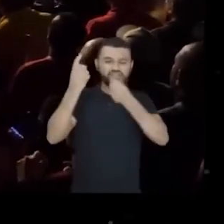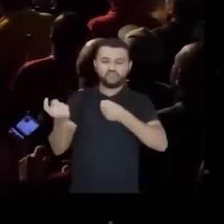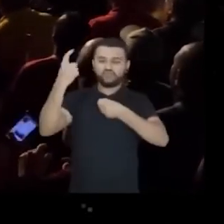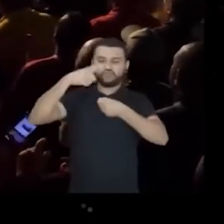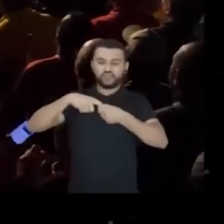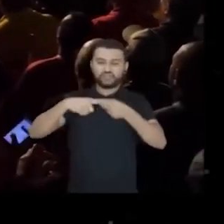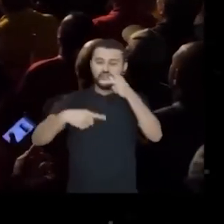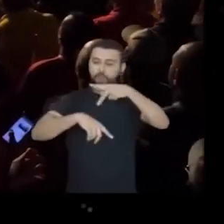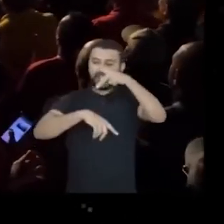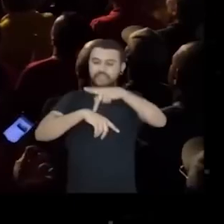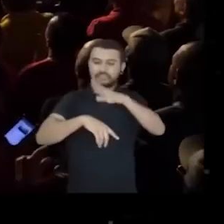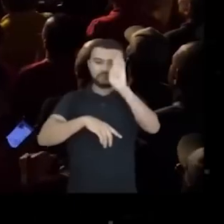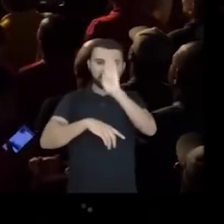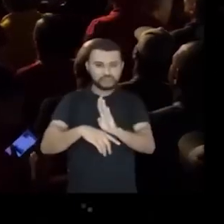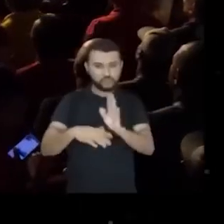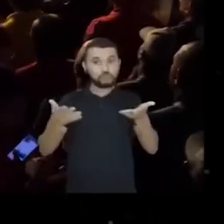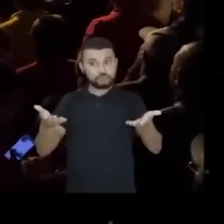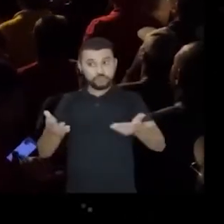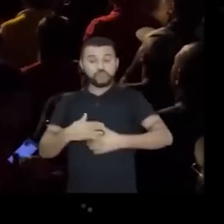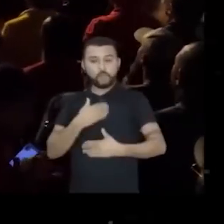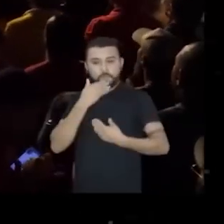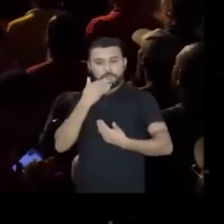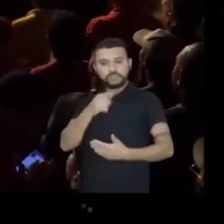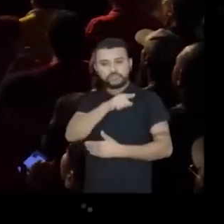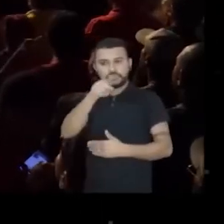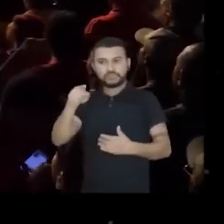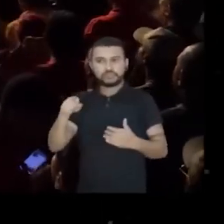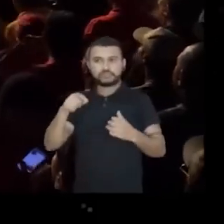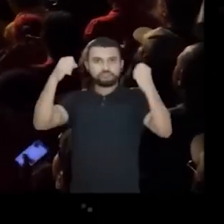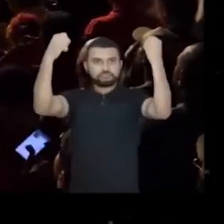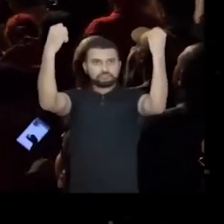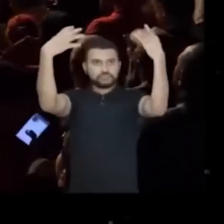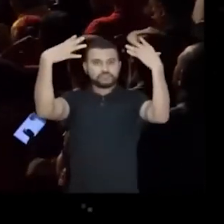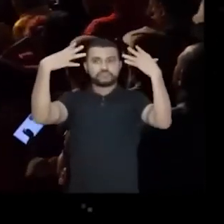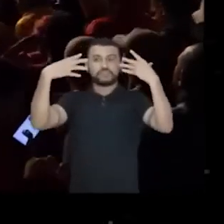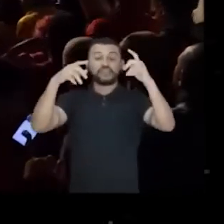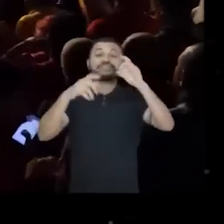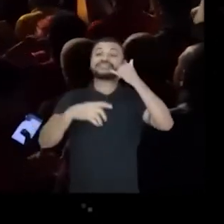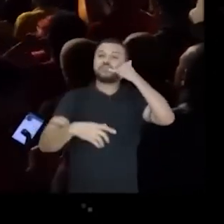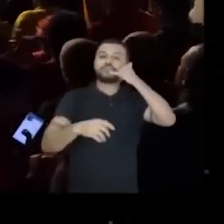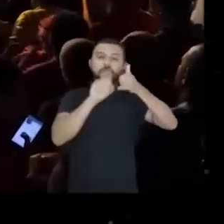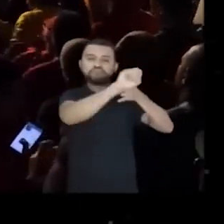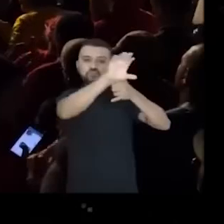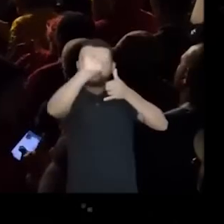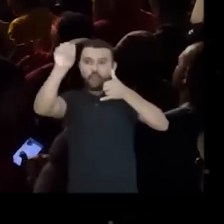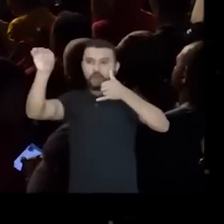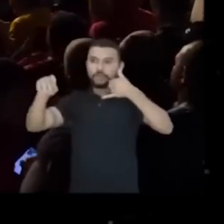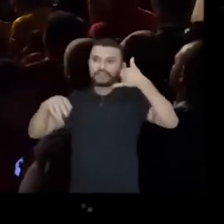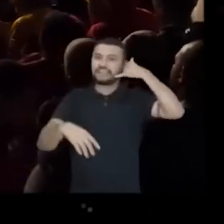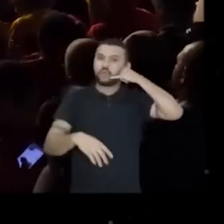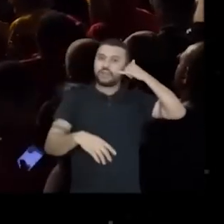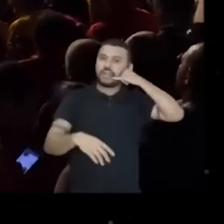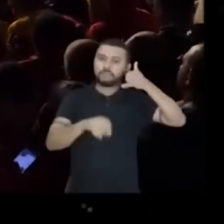povo brasileiro. Vou pedir para a gente acender as luzes dos nossos celulares, por favor. Vamos acender as luzes aí, galera. Ô, gente,